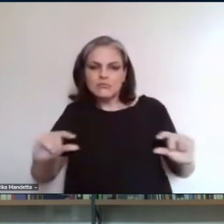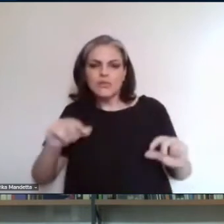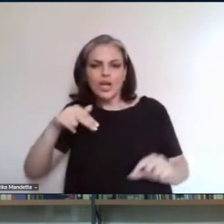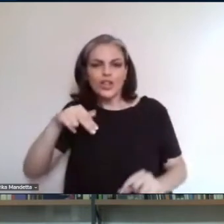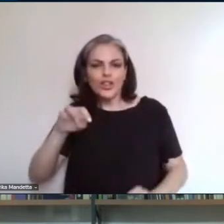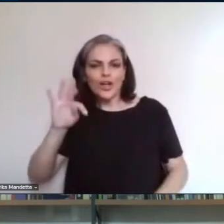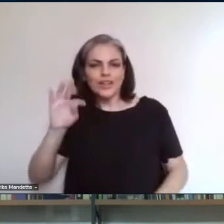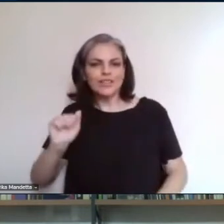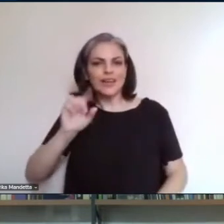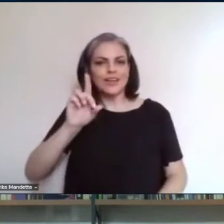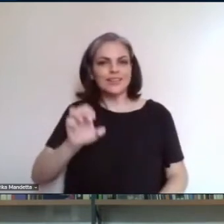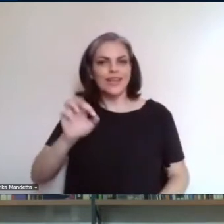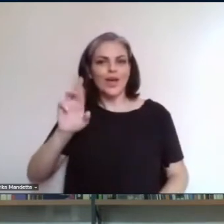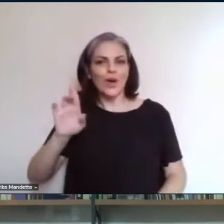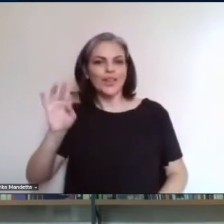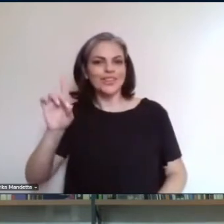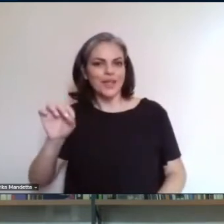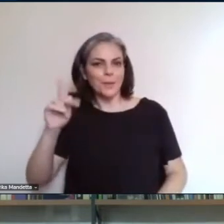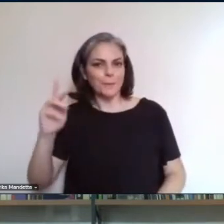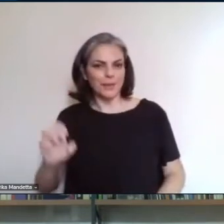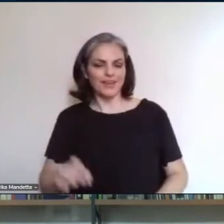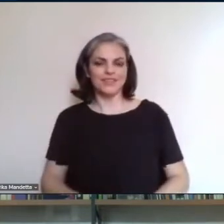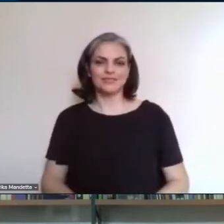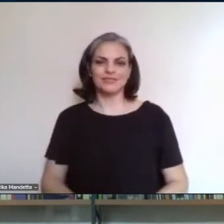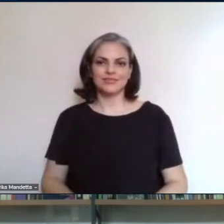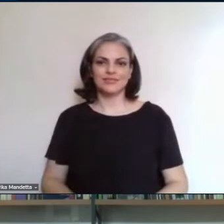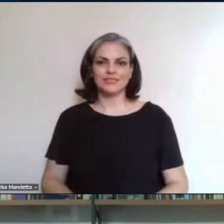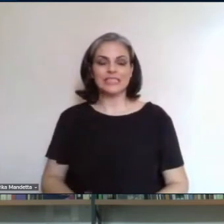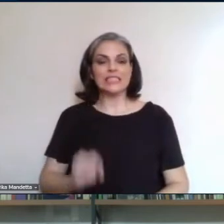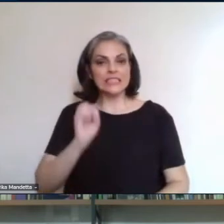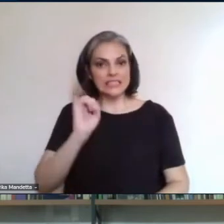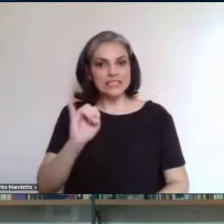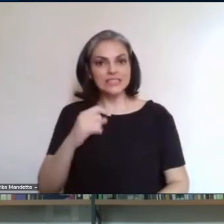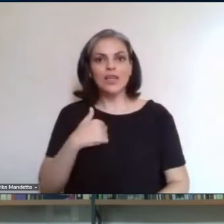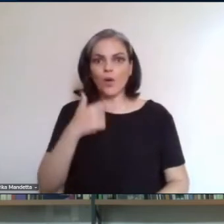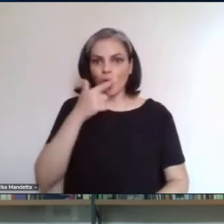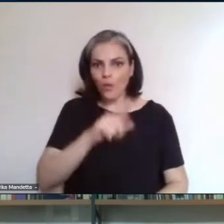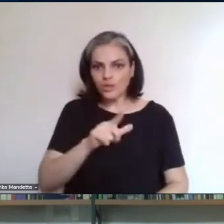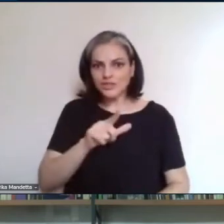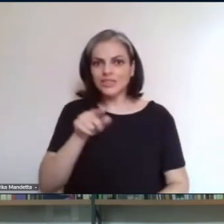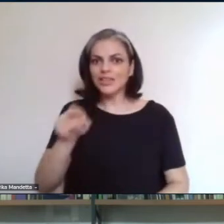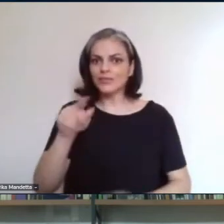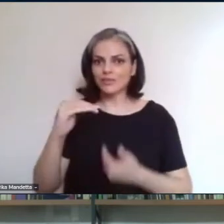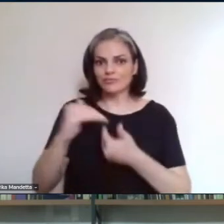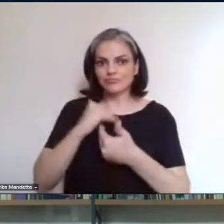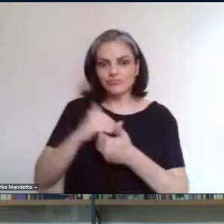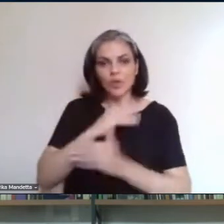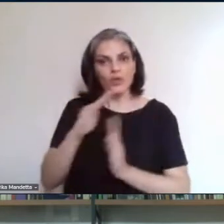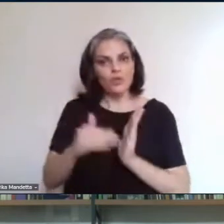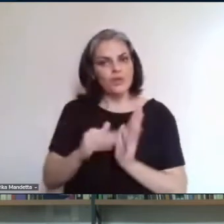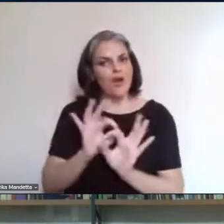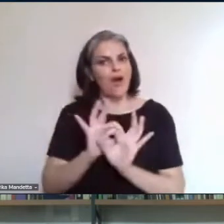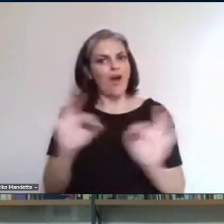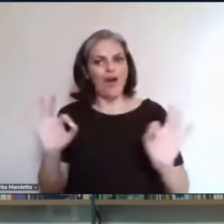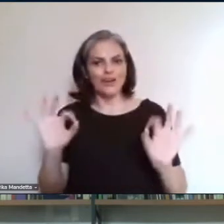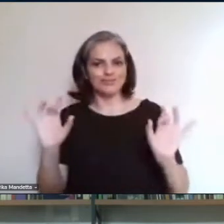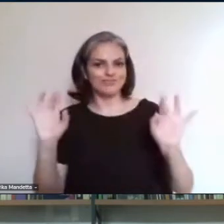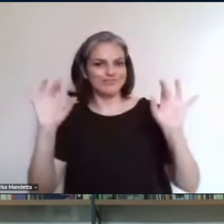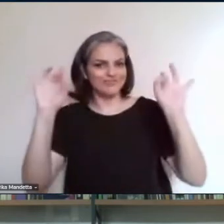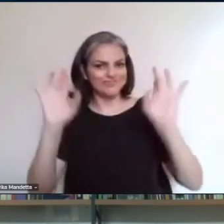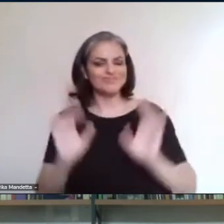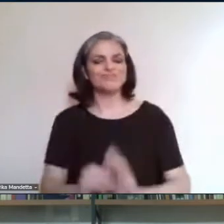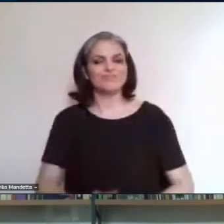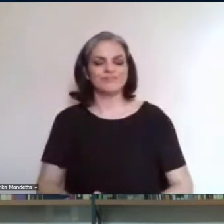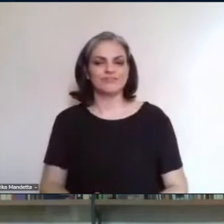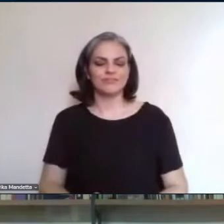vai enriquecer muito se eu conseguir fazer todos esses links aqui. Sim, são alguns, sabe, eu vejo